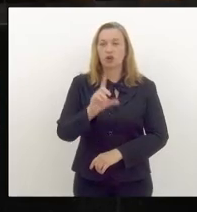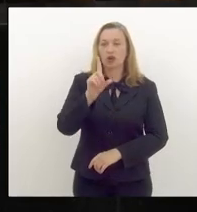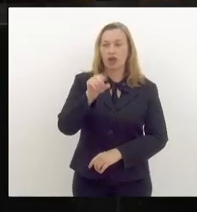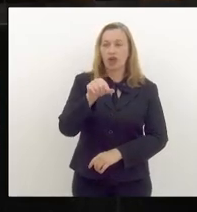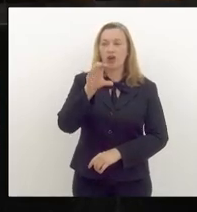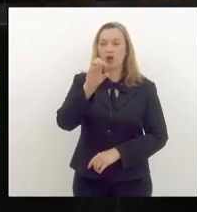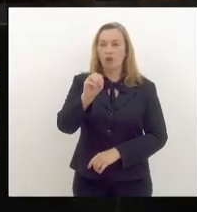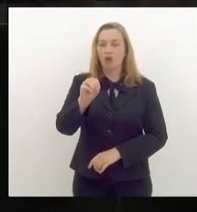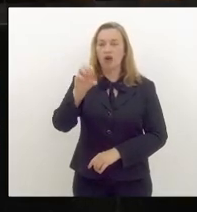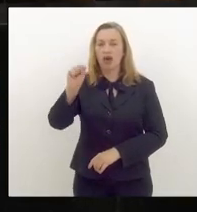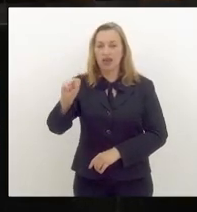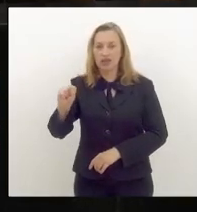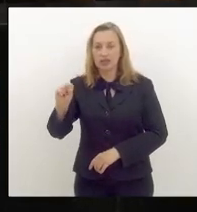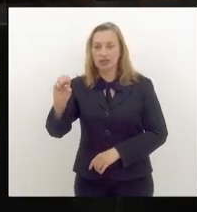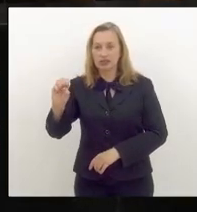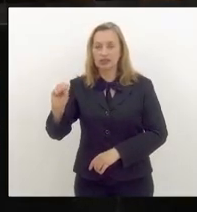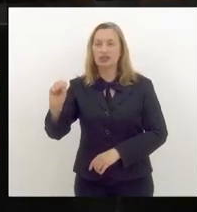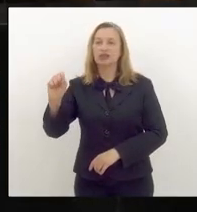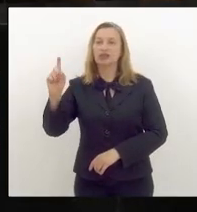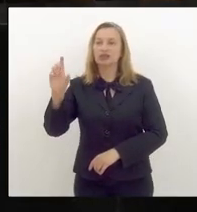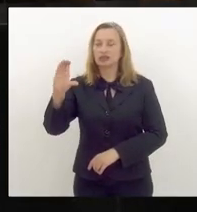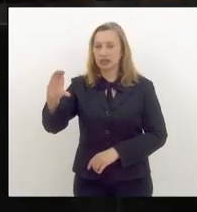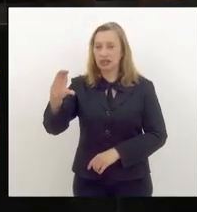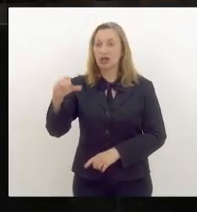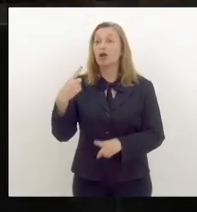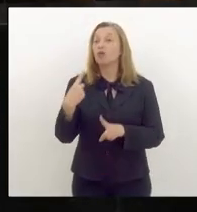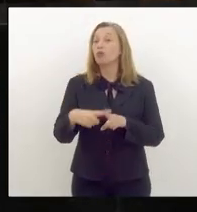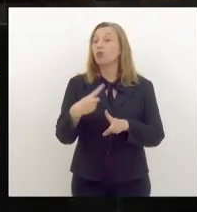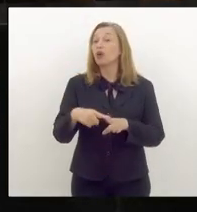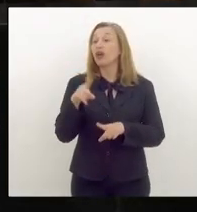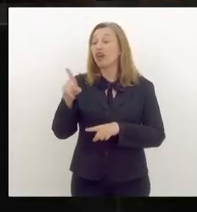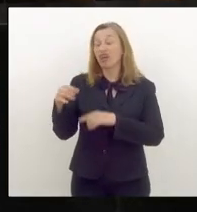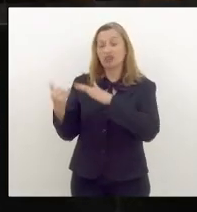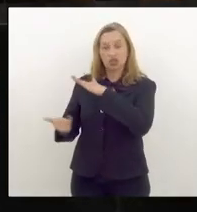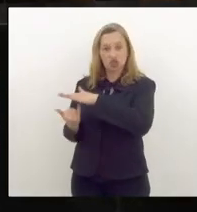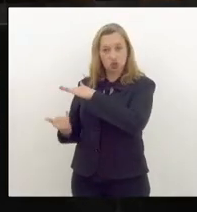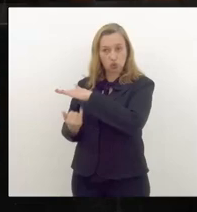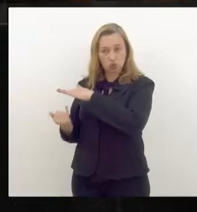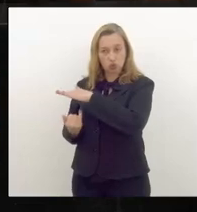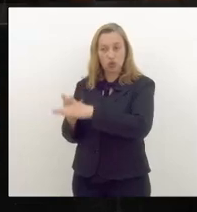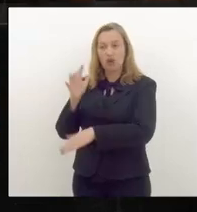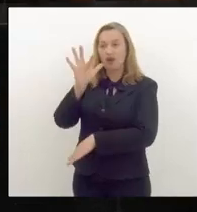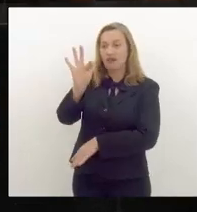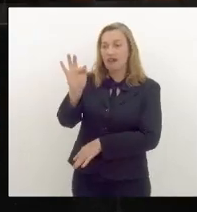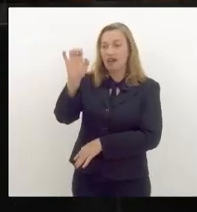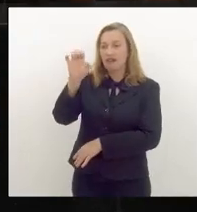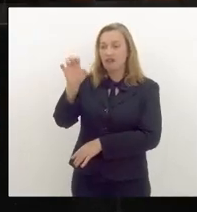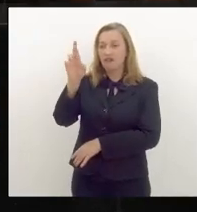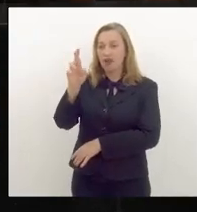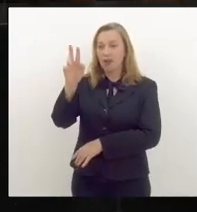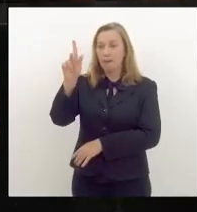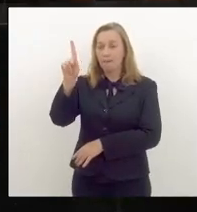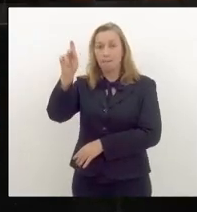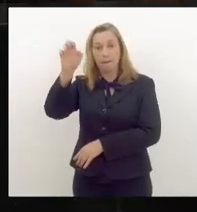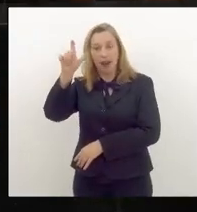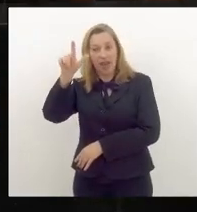o FC porque esse Instituto está Play